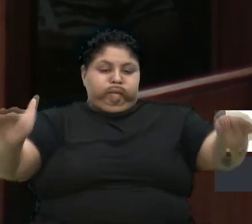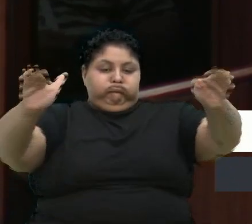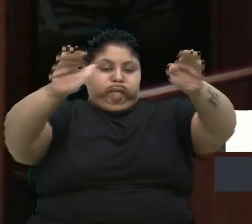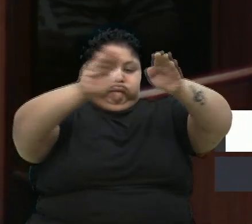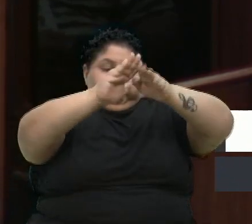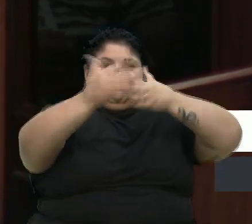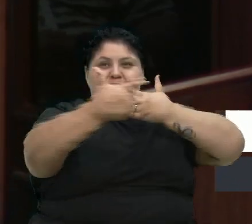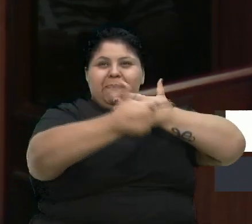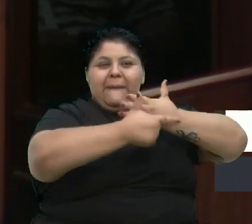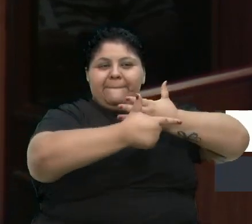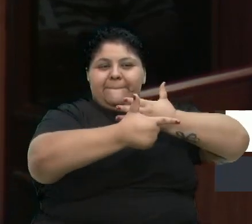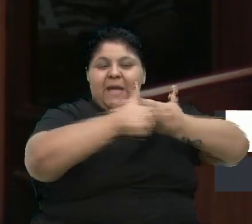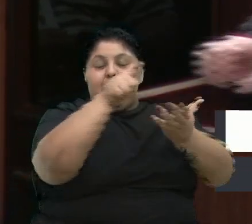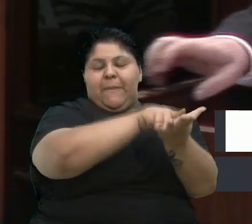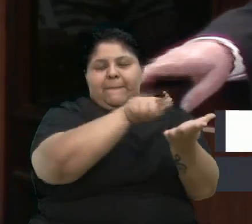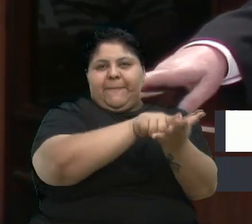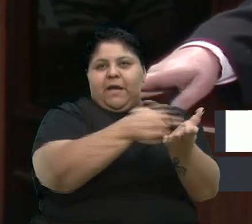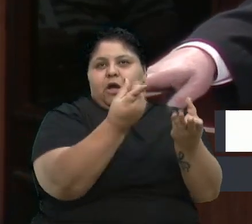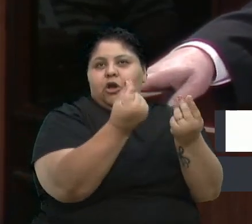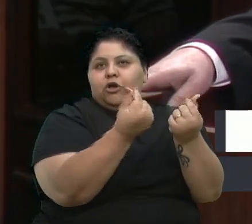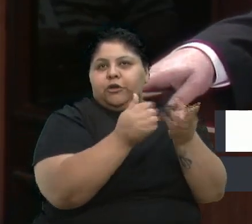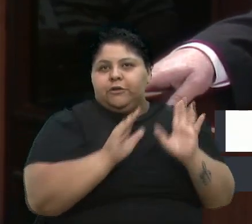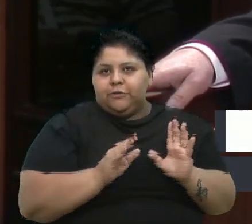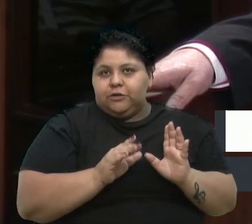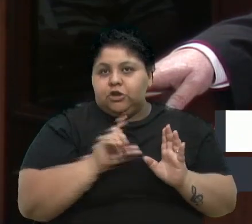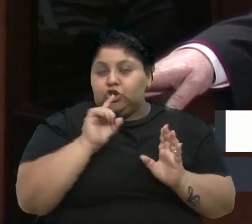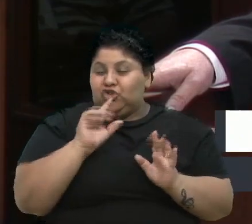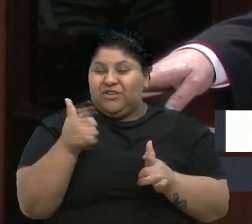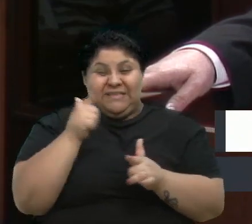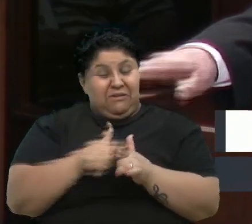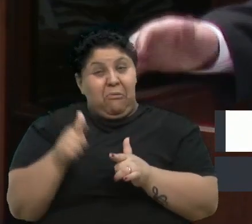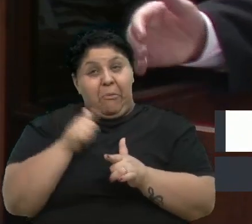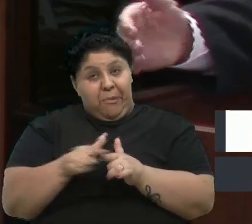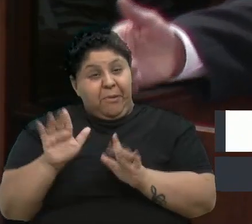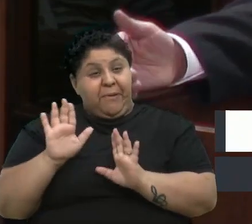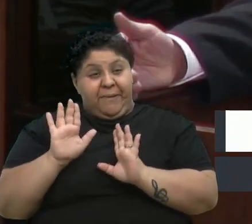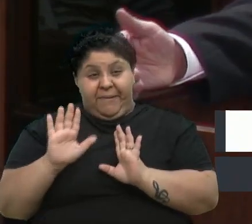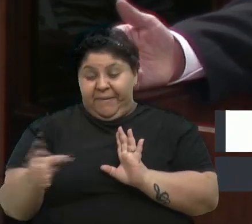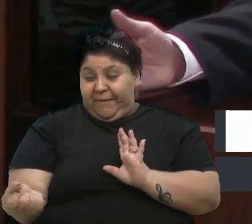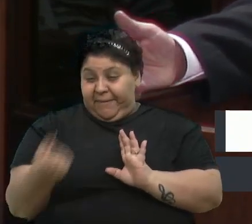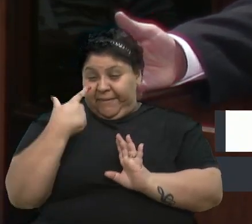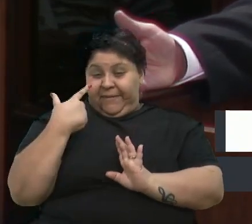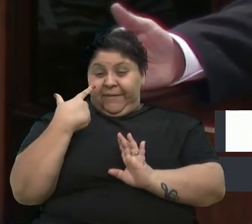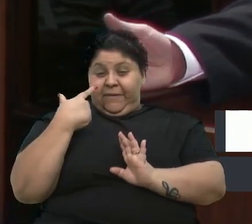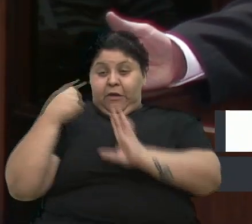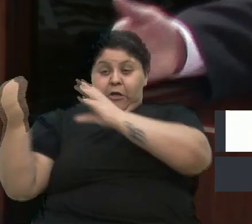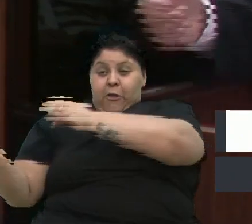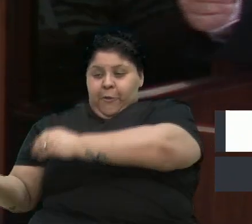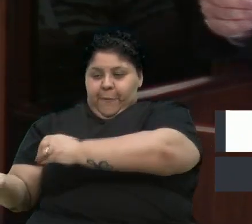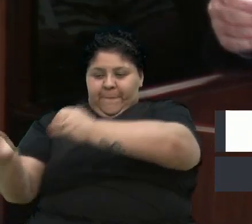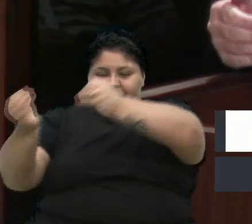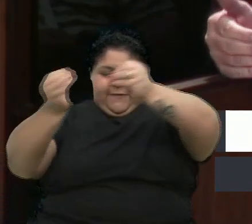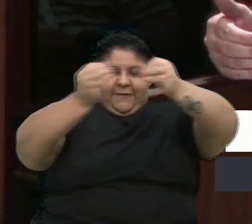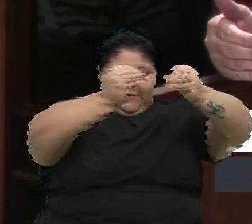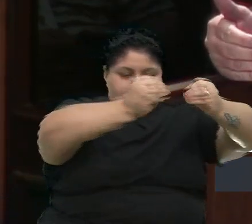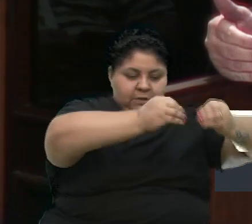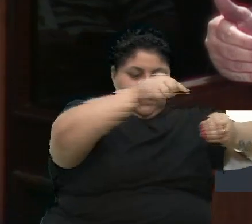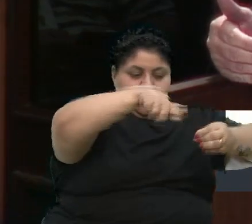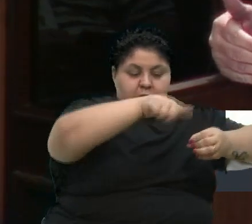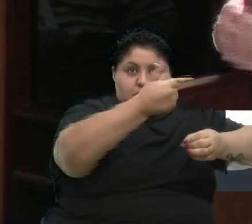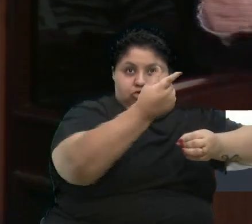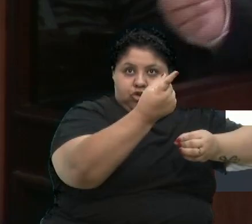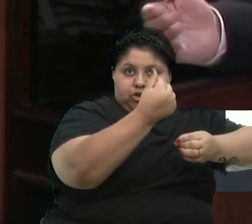dinheiro. Só que tem um problema bizarro. Para trazer essas notas da Alemanha para a